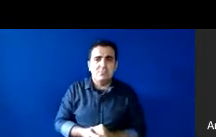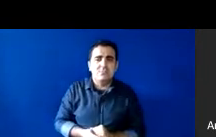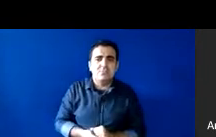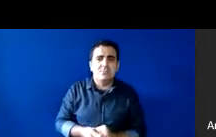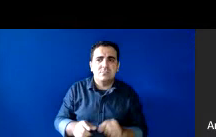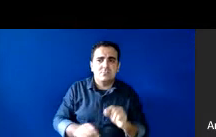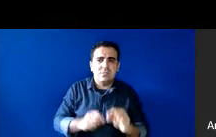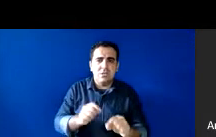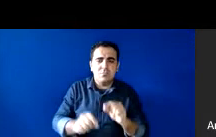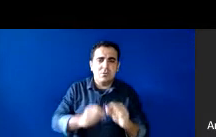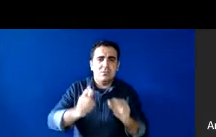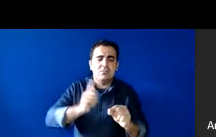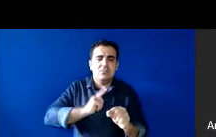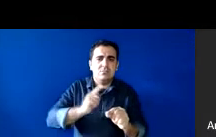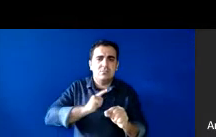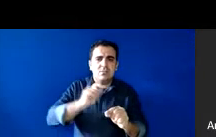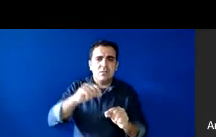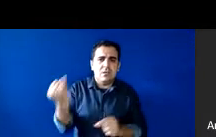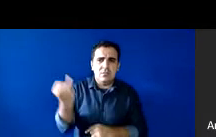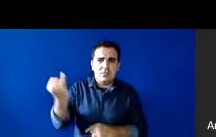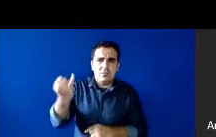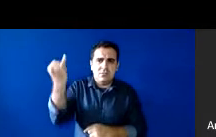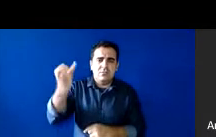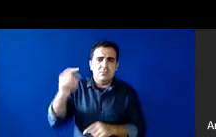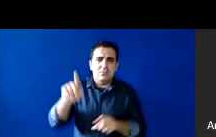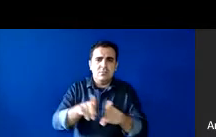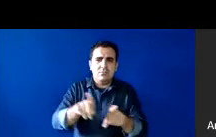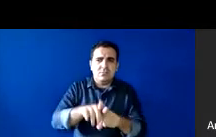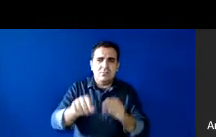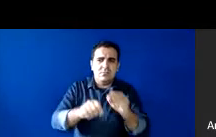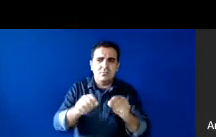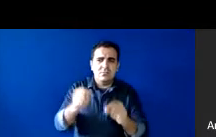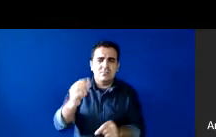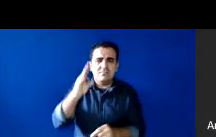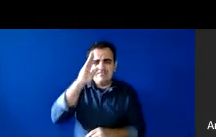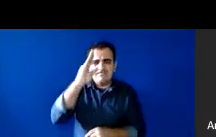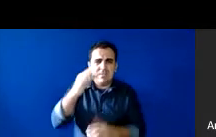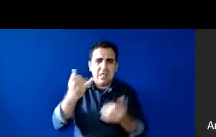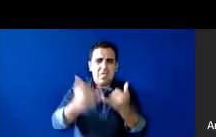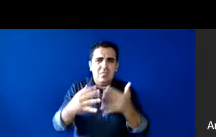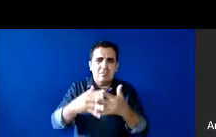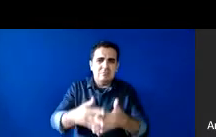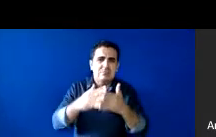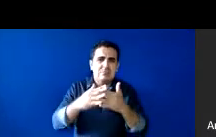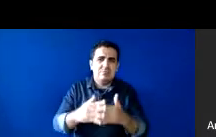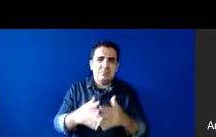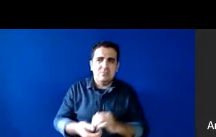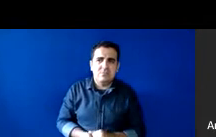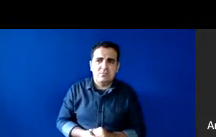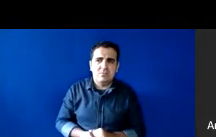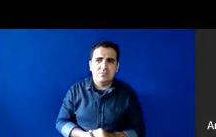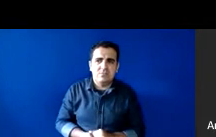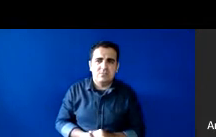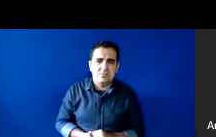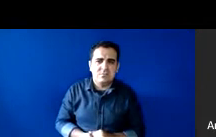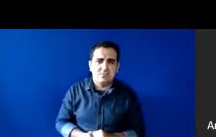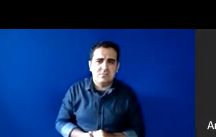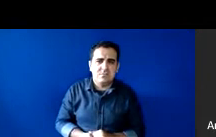vários fatores e, portanto, ela se configura como um evento complexo, né? Mas tem um alto grau